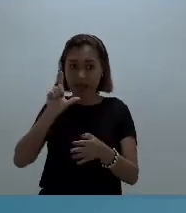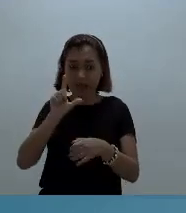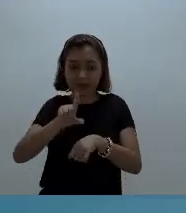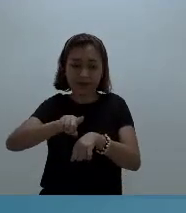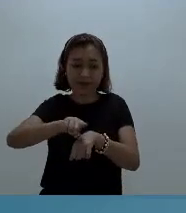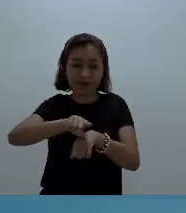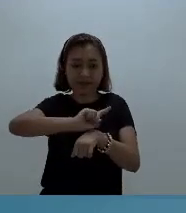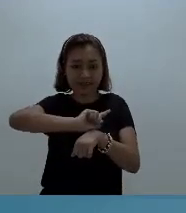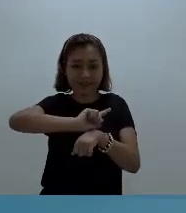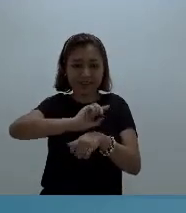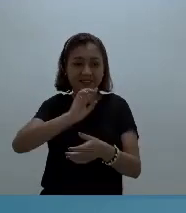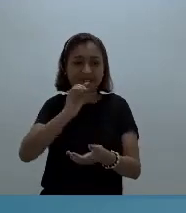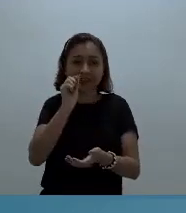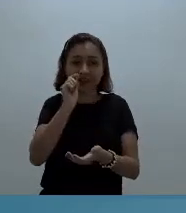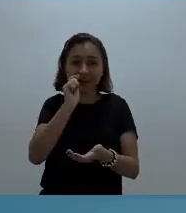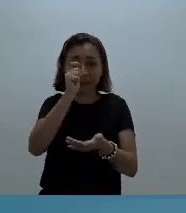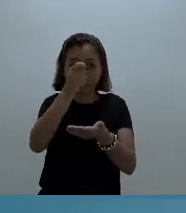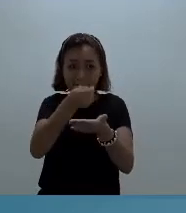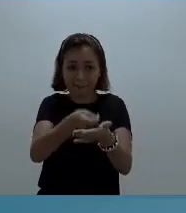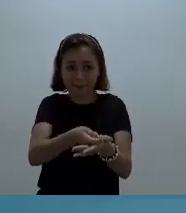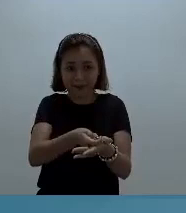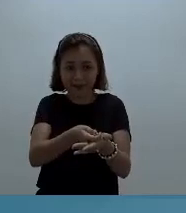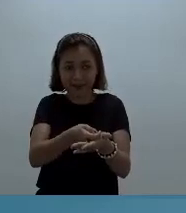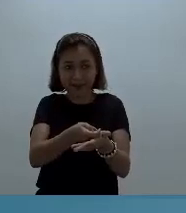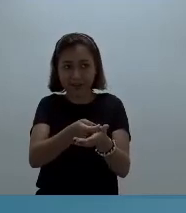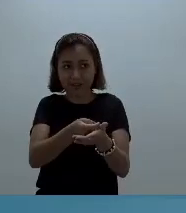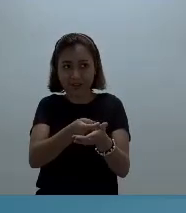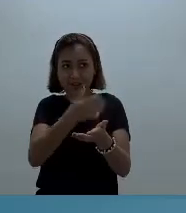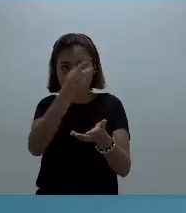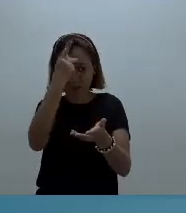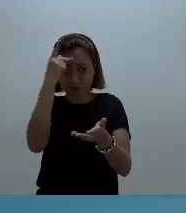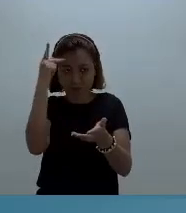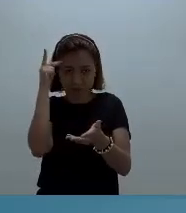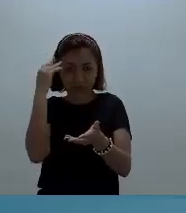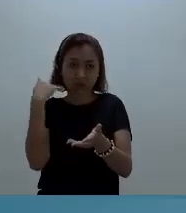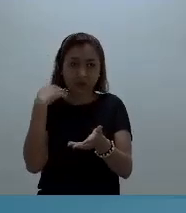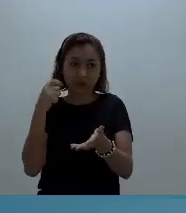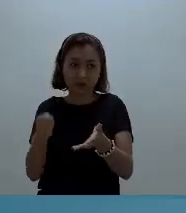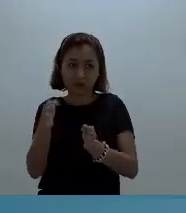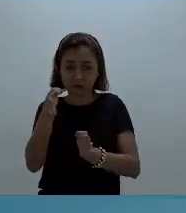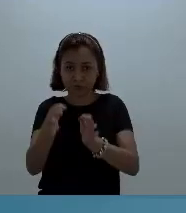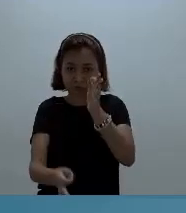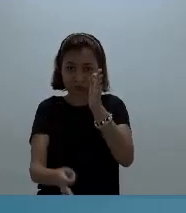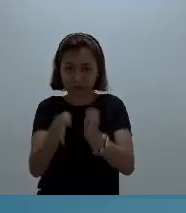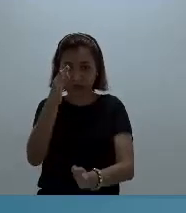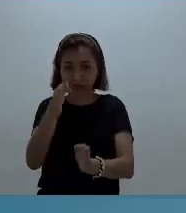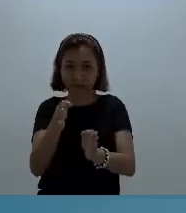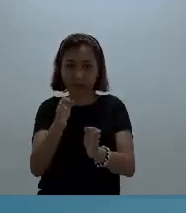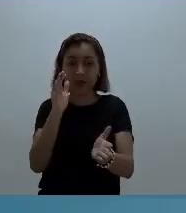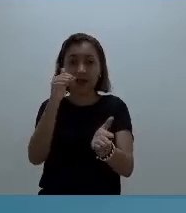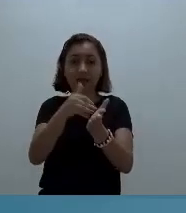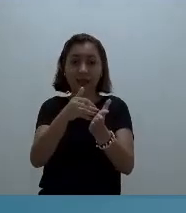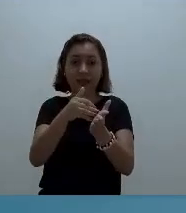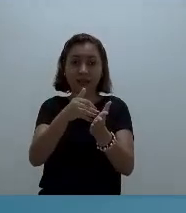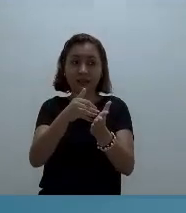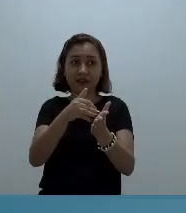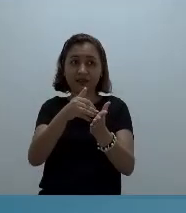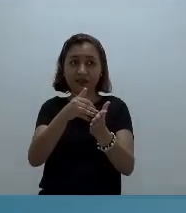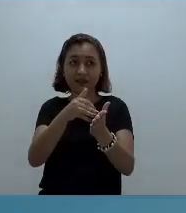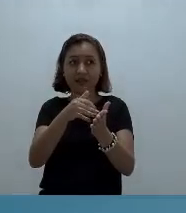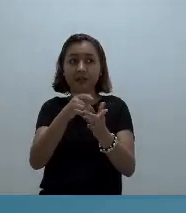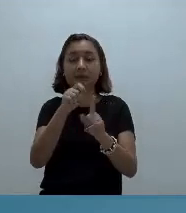dos magistrados do ano que está até dezembro, né? E